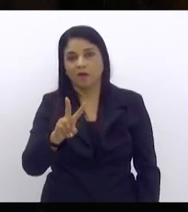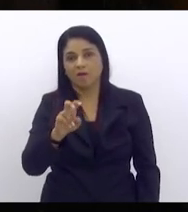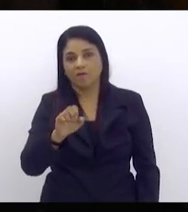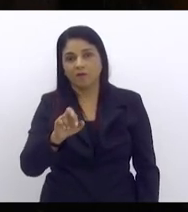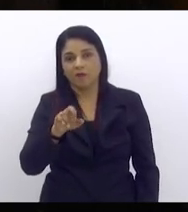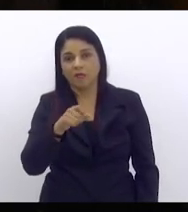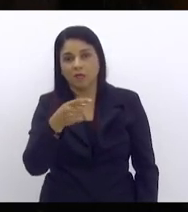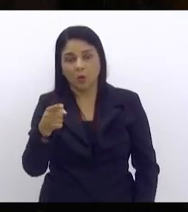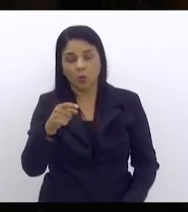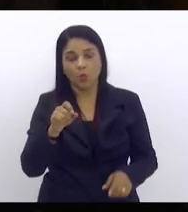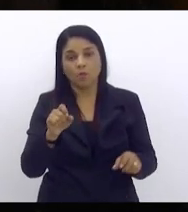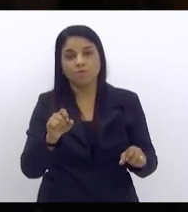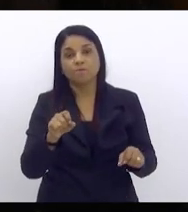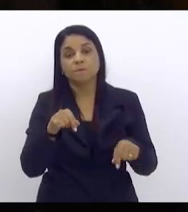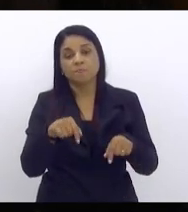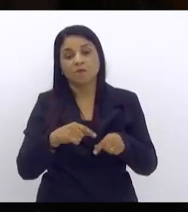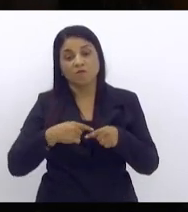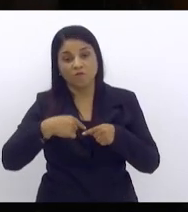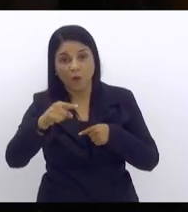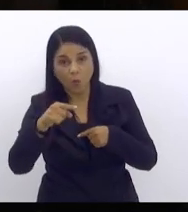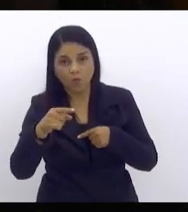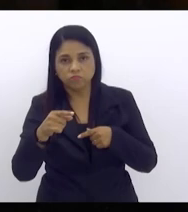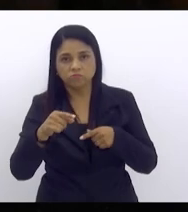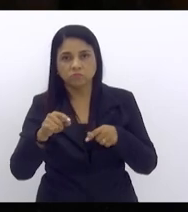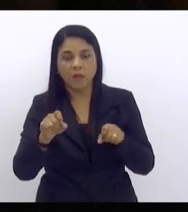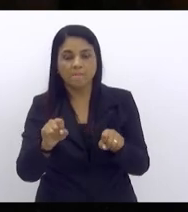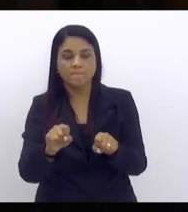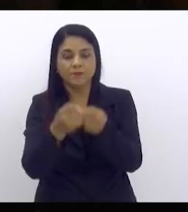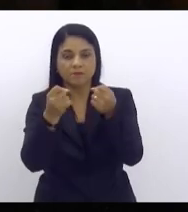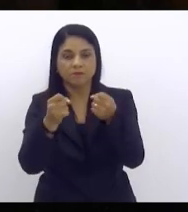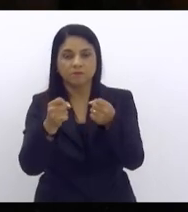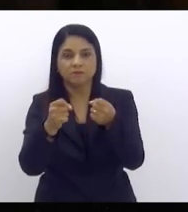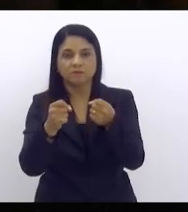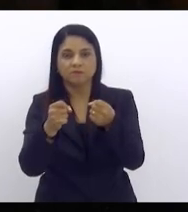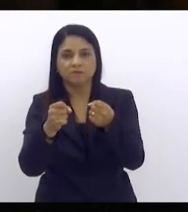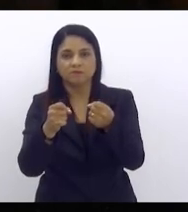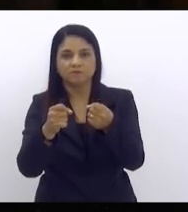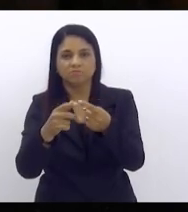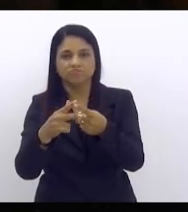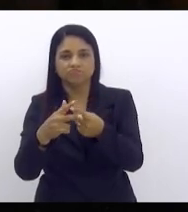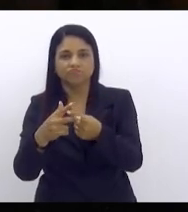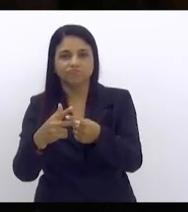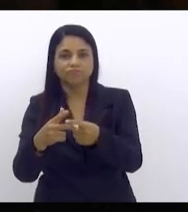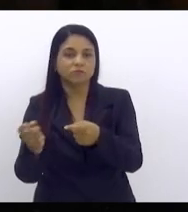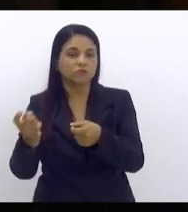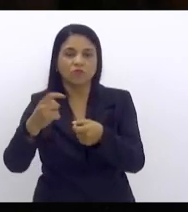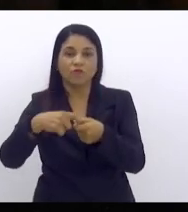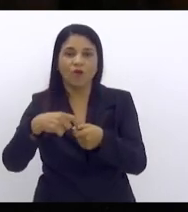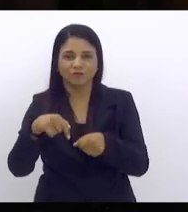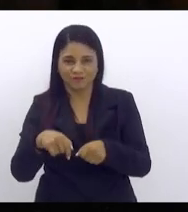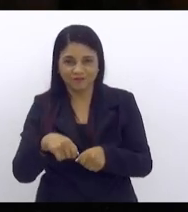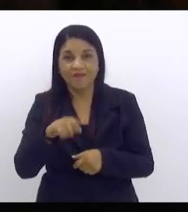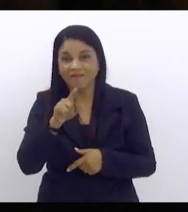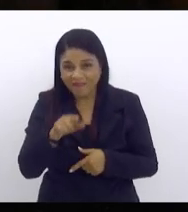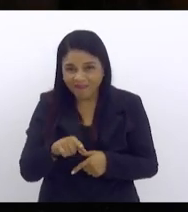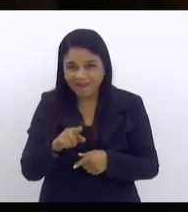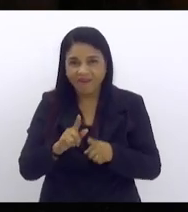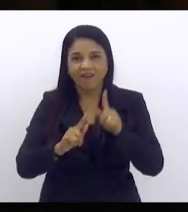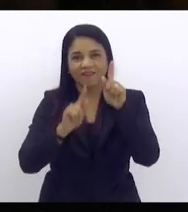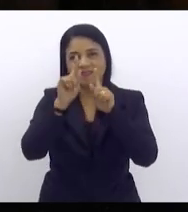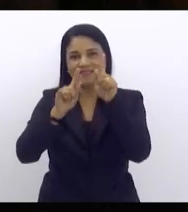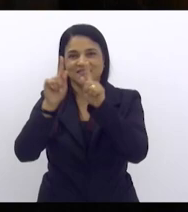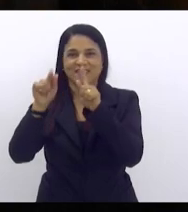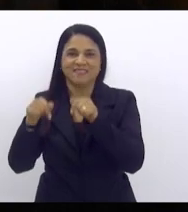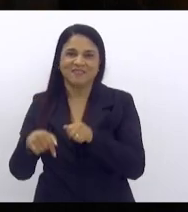voltam, quebram no meio do caminho. Sabe quais são esses caveirões? Exatamente dessa licitação. Mas